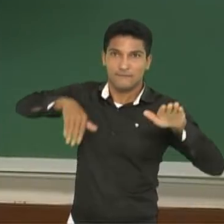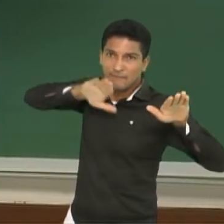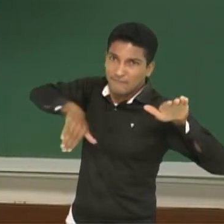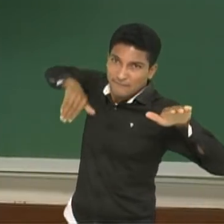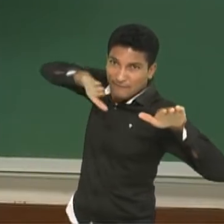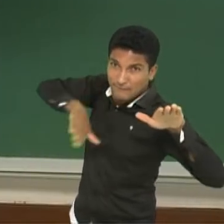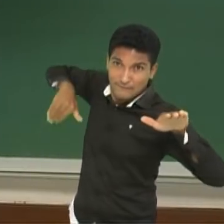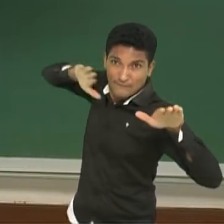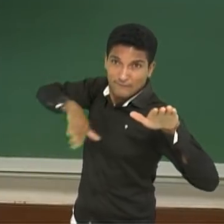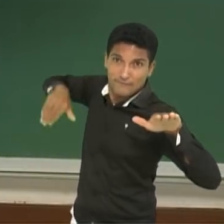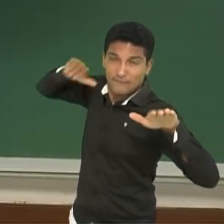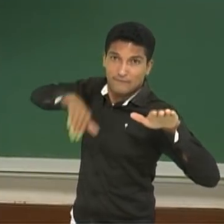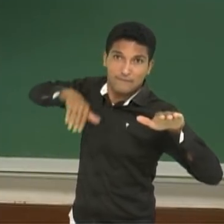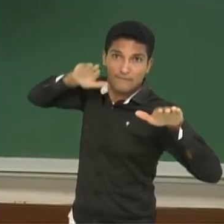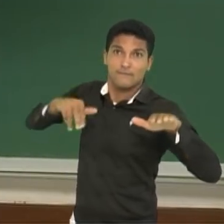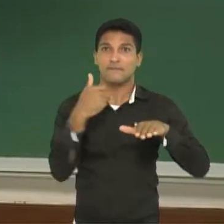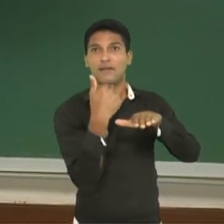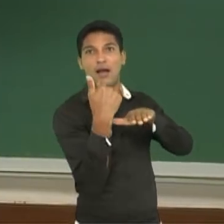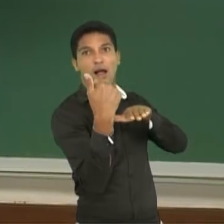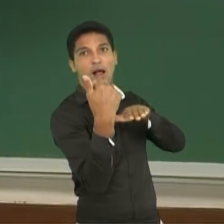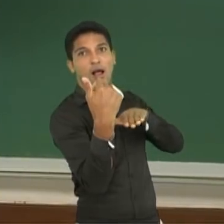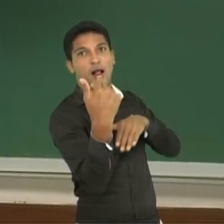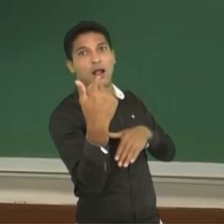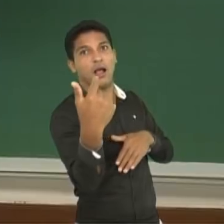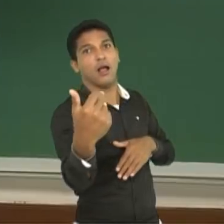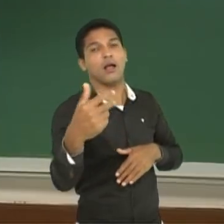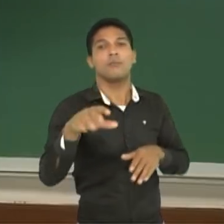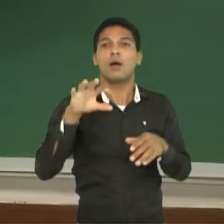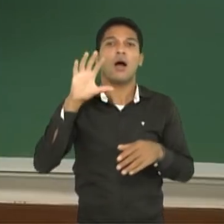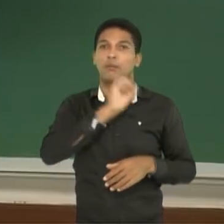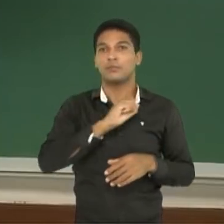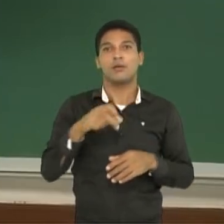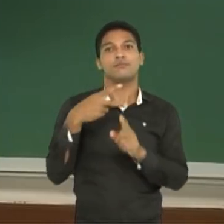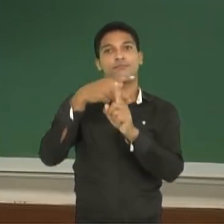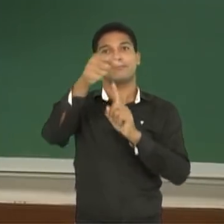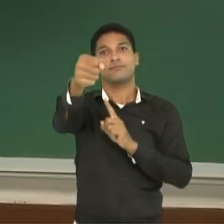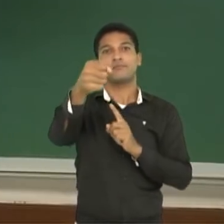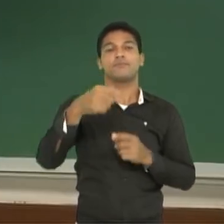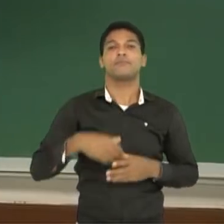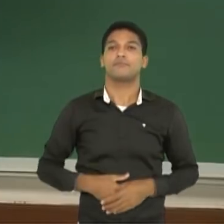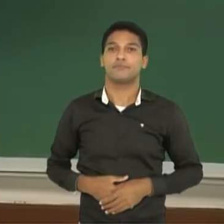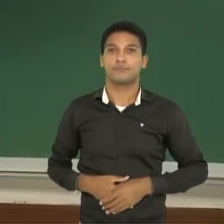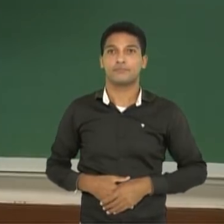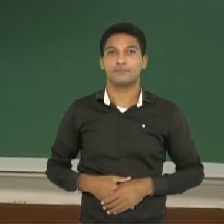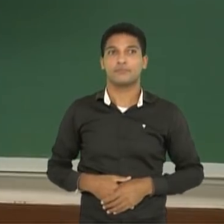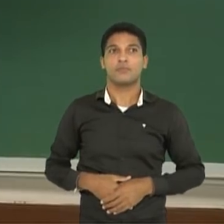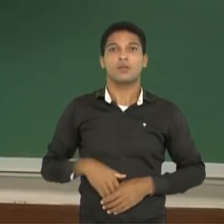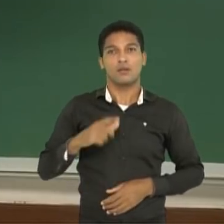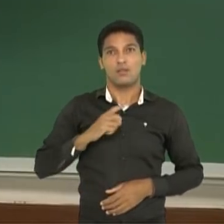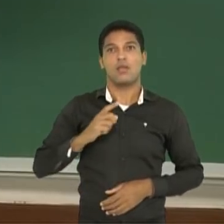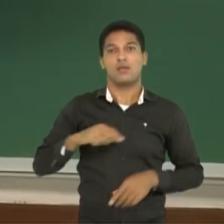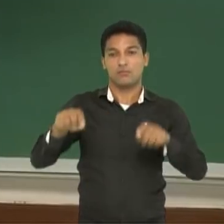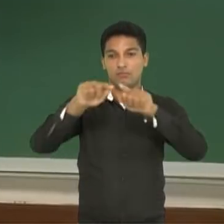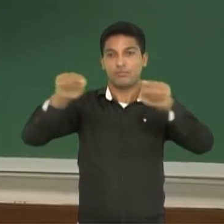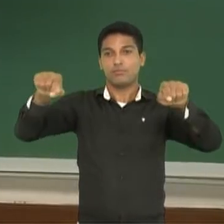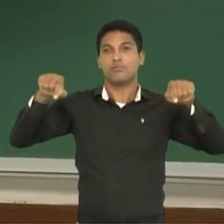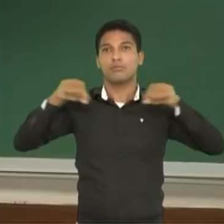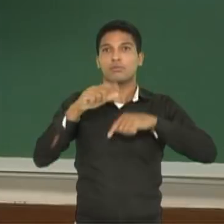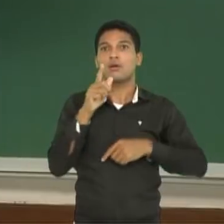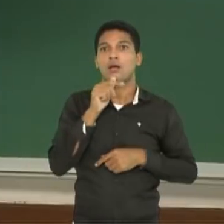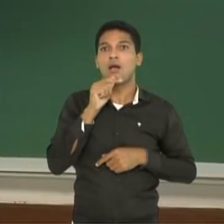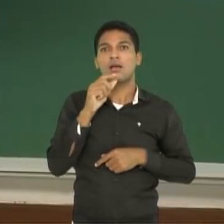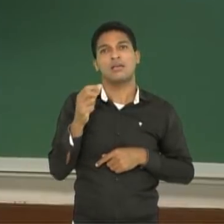atleta consegue nas duas modalidades. Então o mesmo atleta ele faz as duas modalidades, soma-se